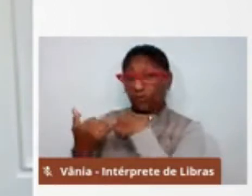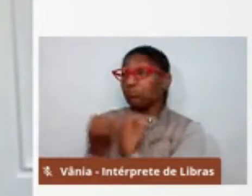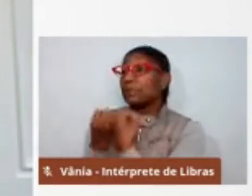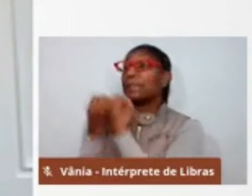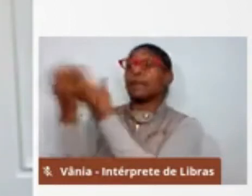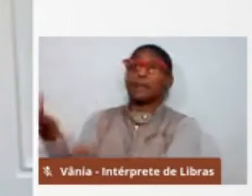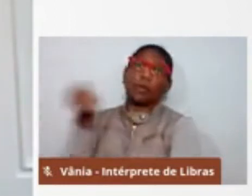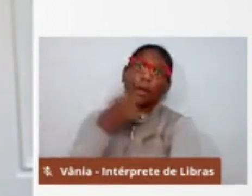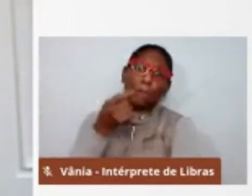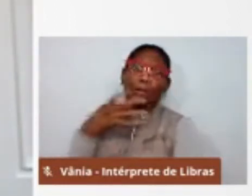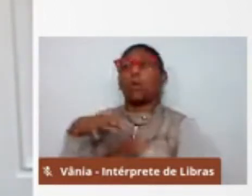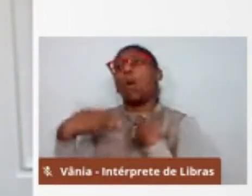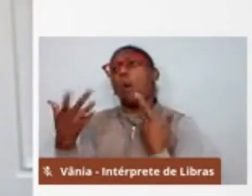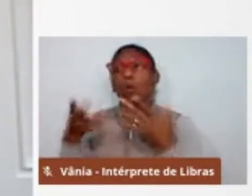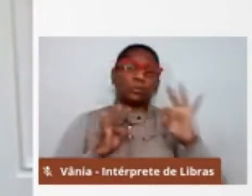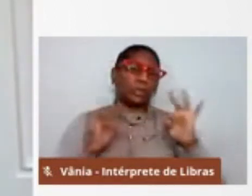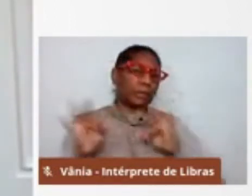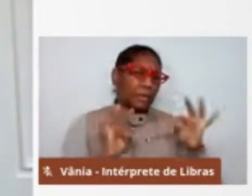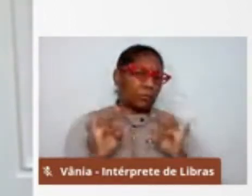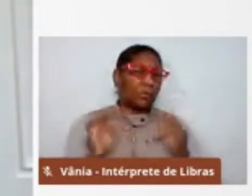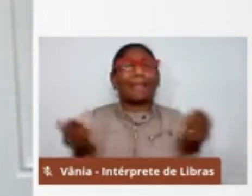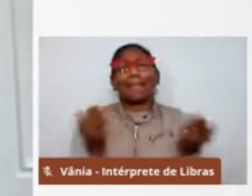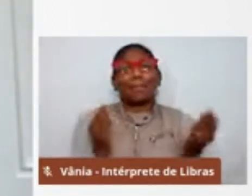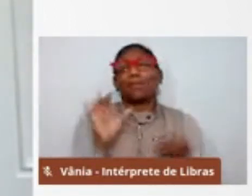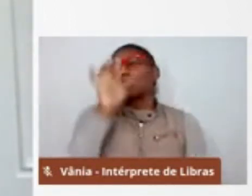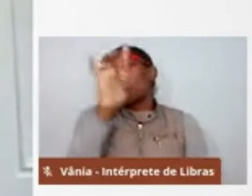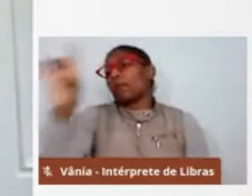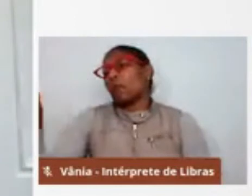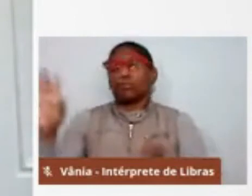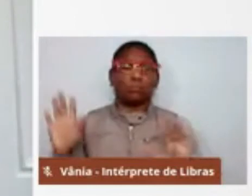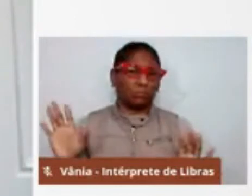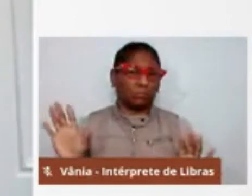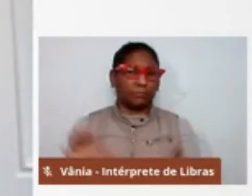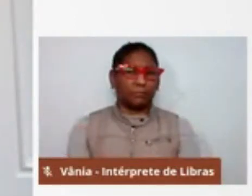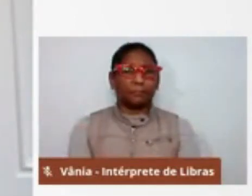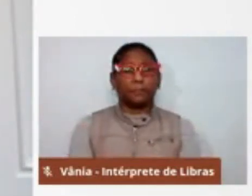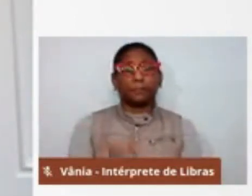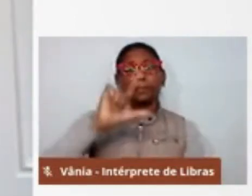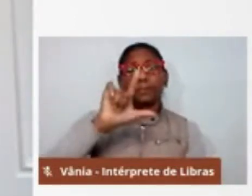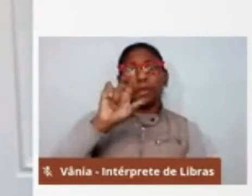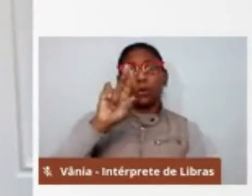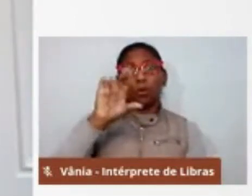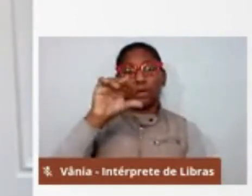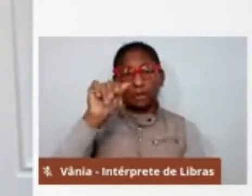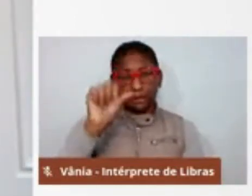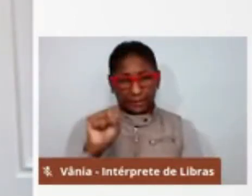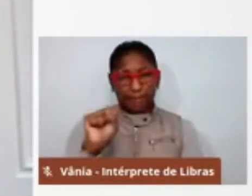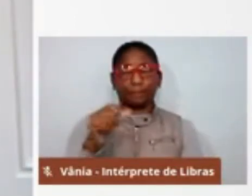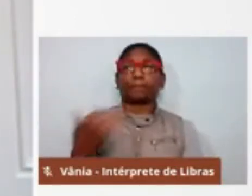acordo com o seu caso, com a sua situação. O Lucas Rivas, da Rádio